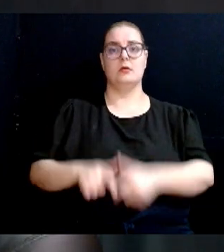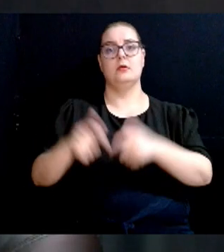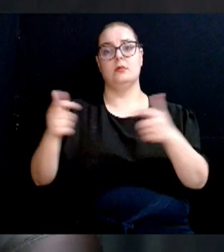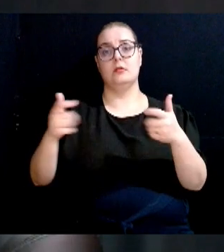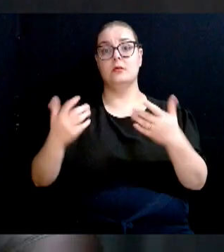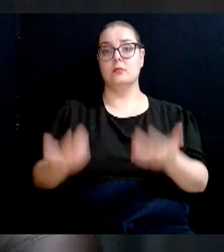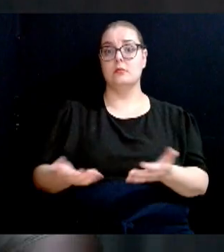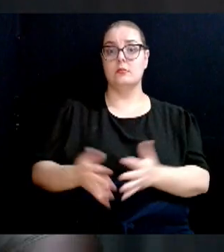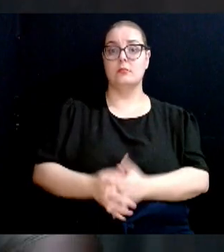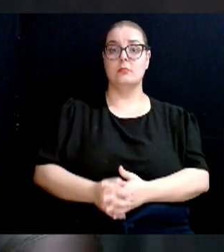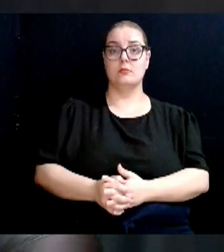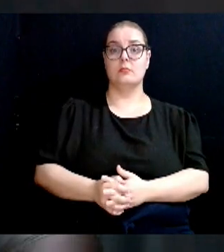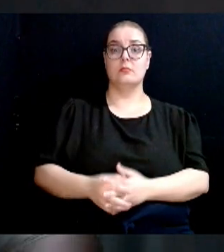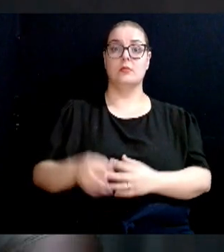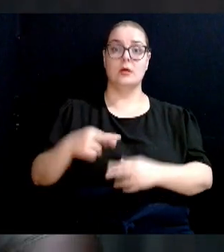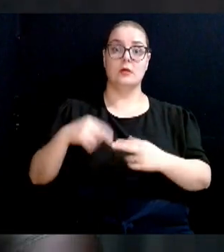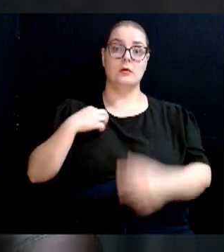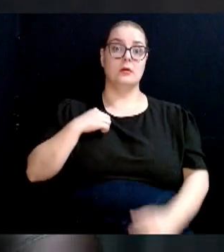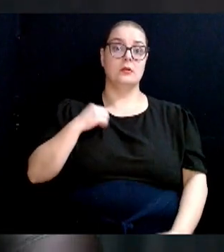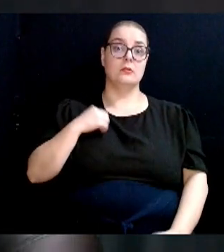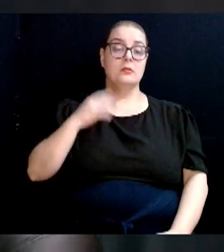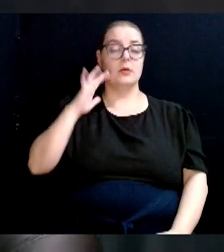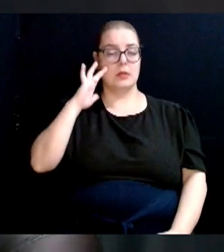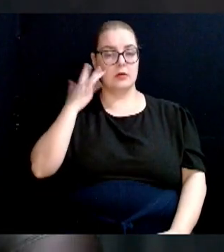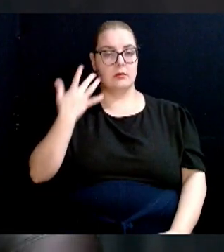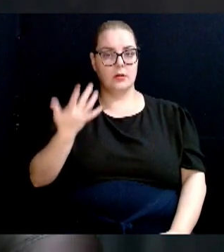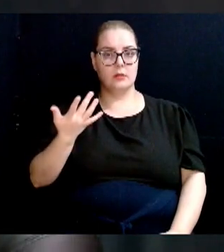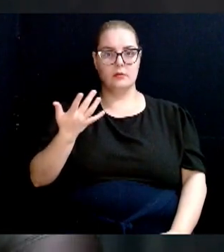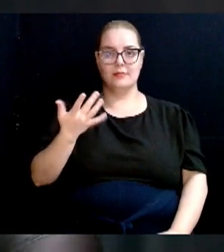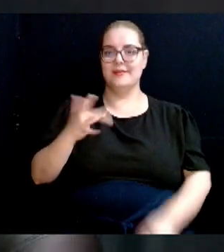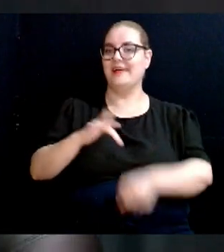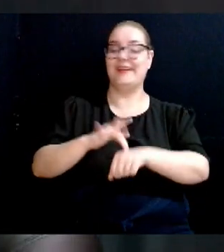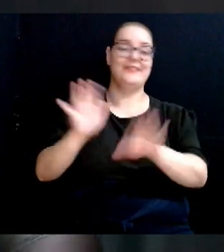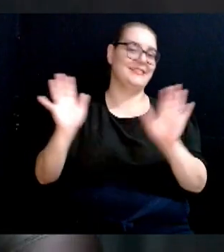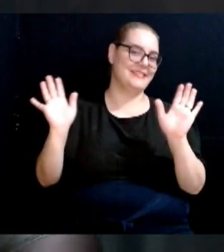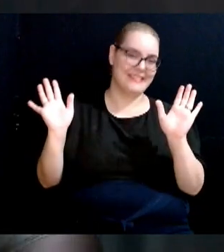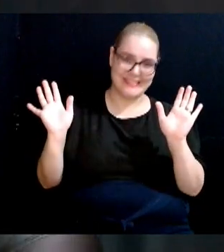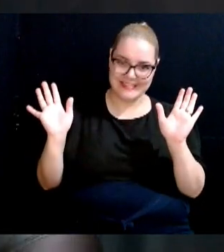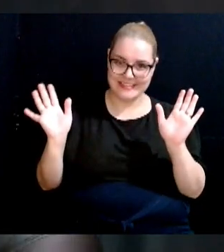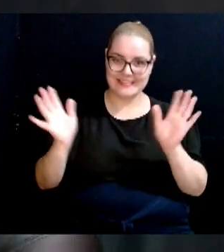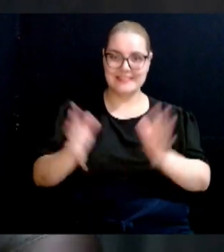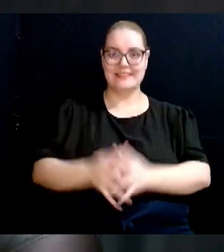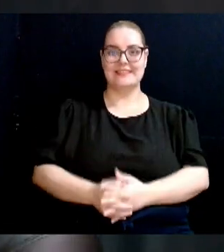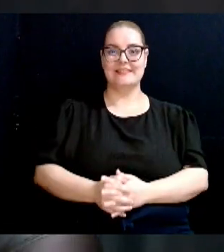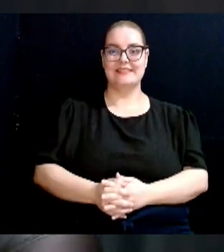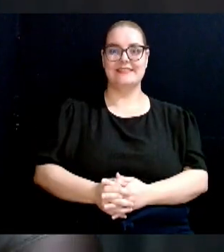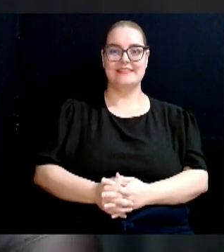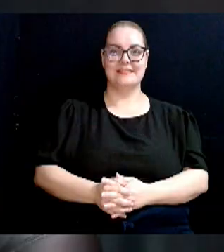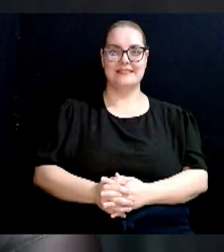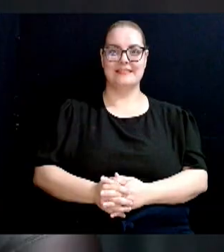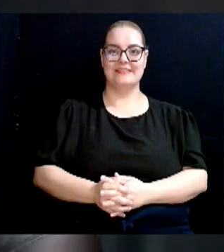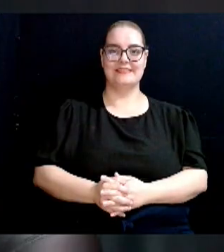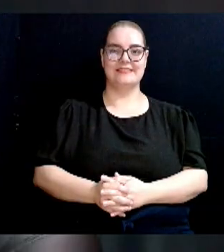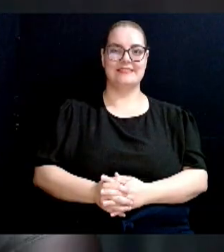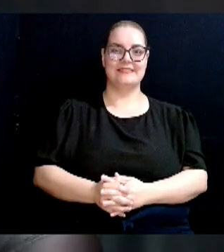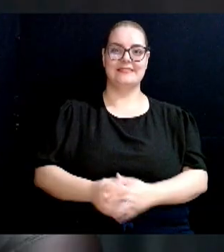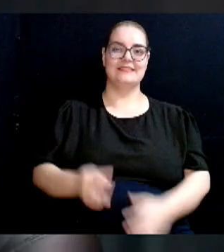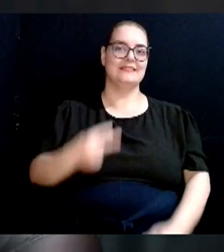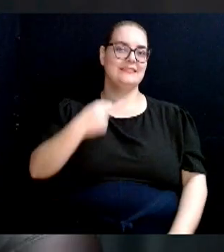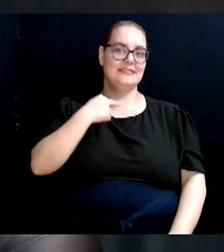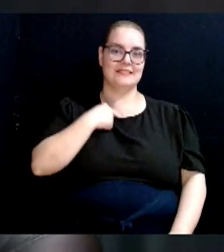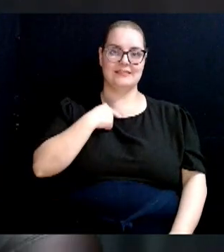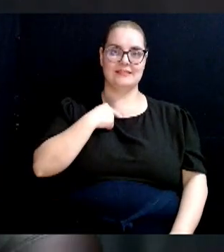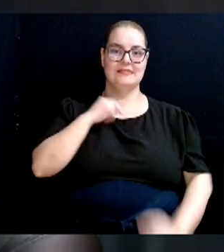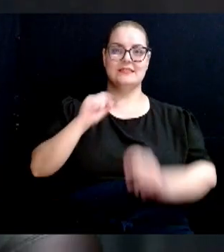da roupa, eu acho, assim, um absurdo, tá? Um absurdo. A gente não pode deixar de ser quem